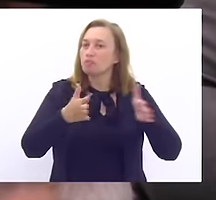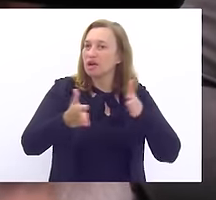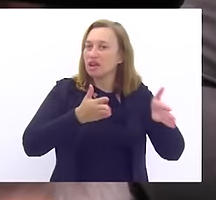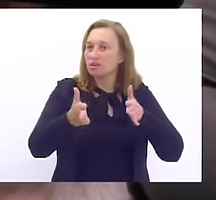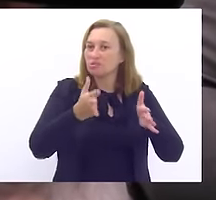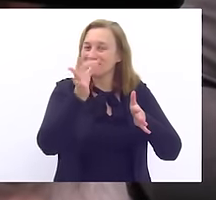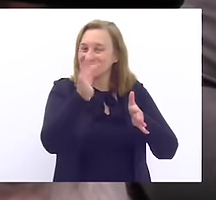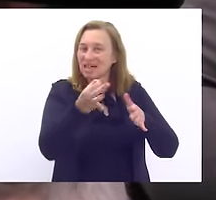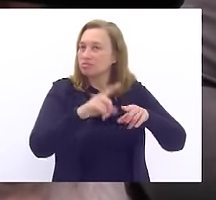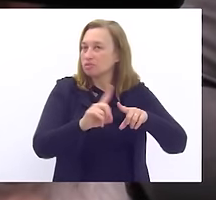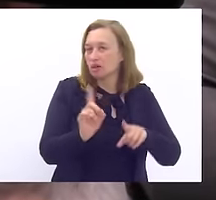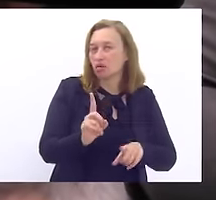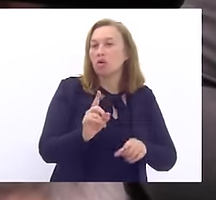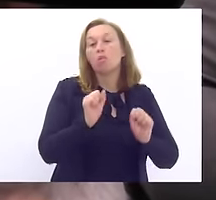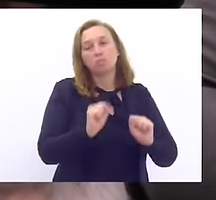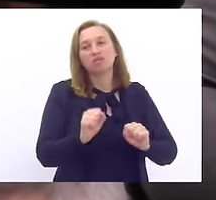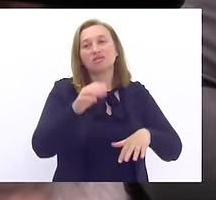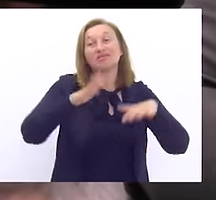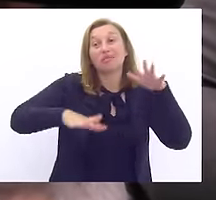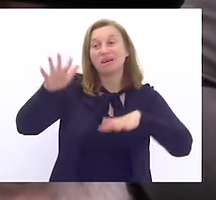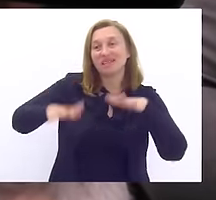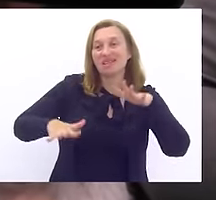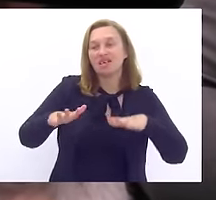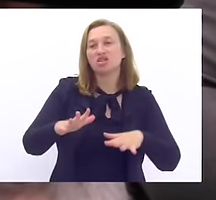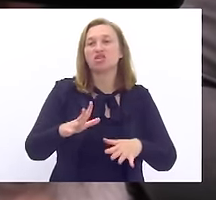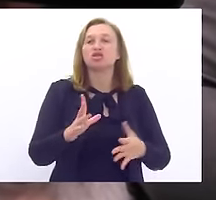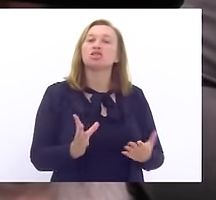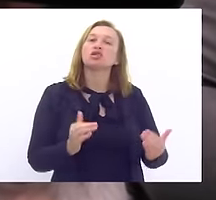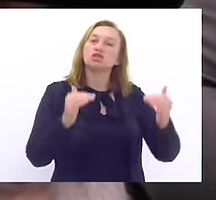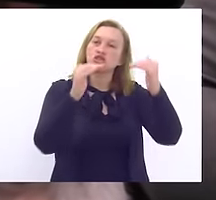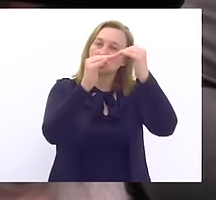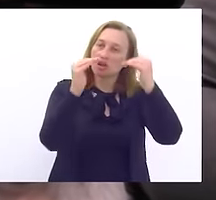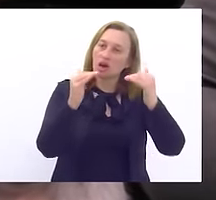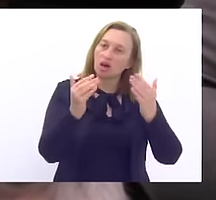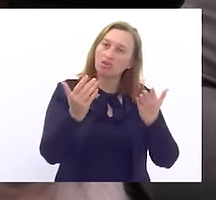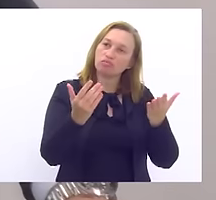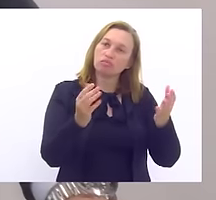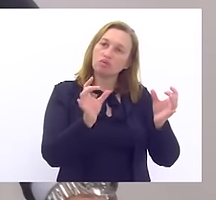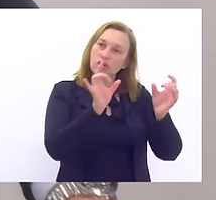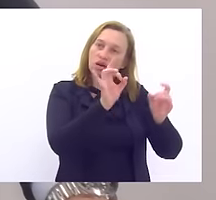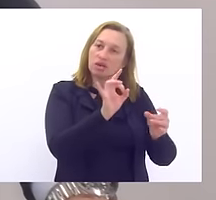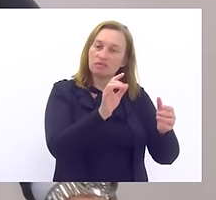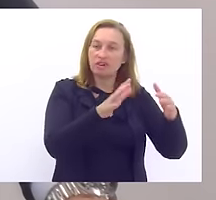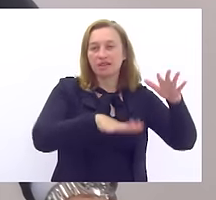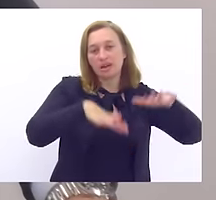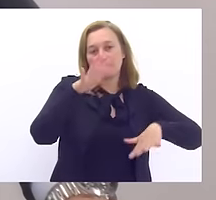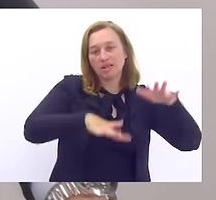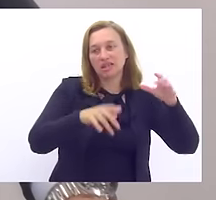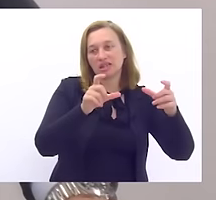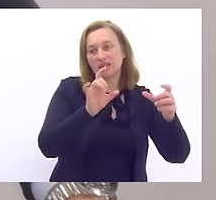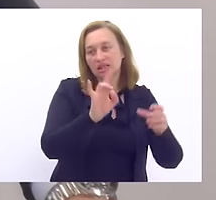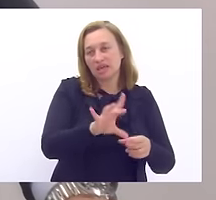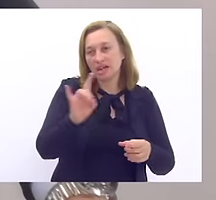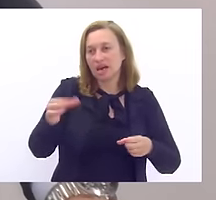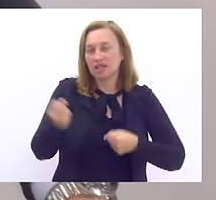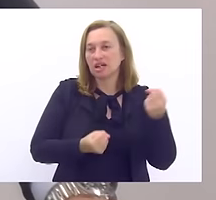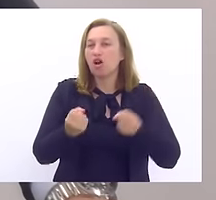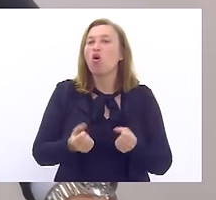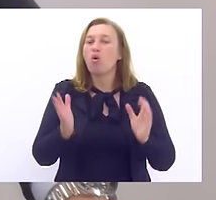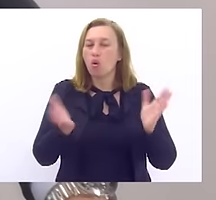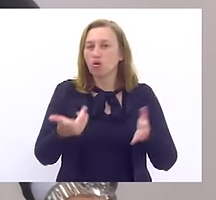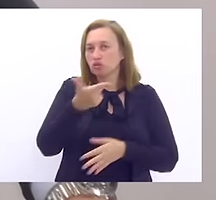rígido Porque isso pode variar de acordo de cada um dos veículos que estão hábitos 2023